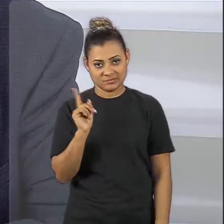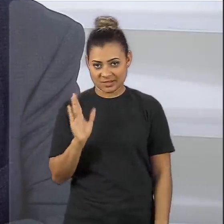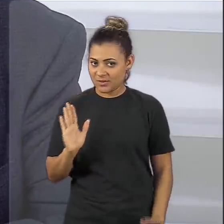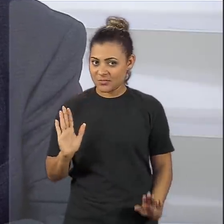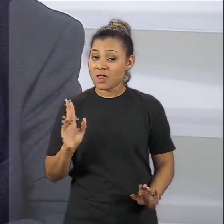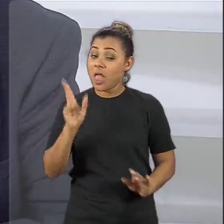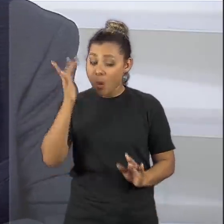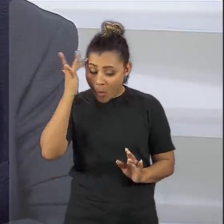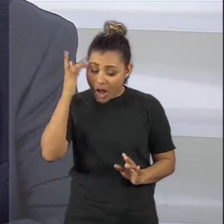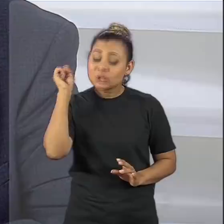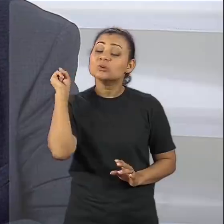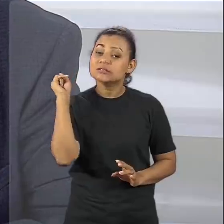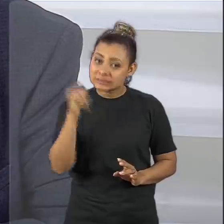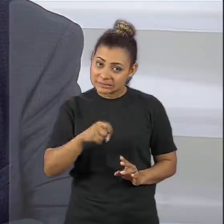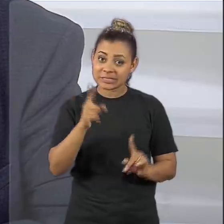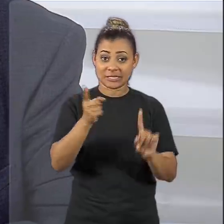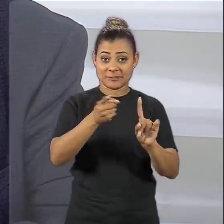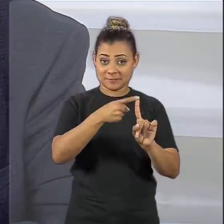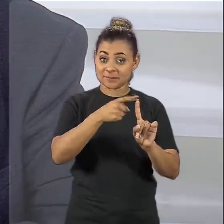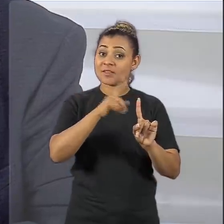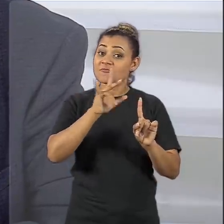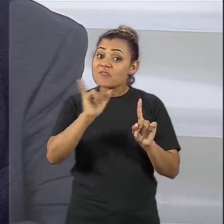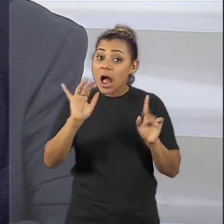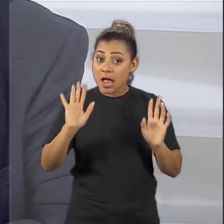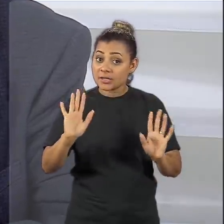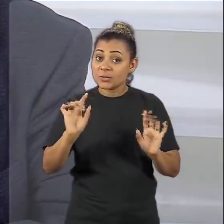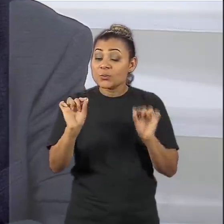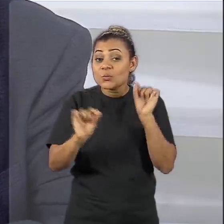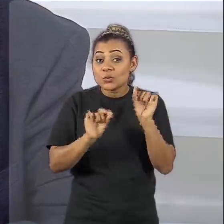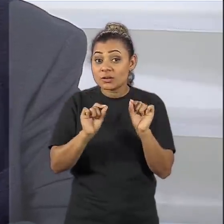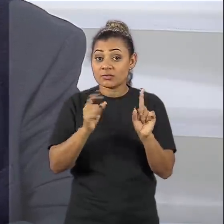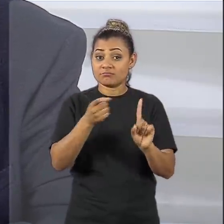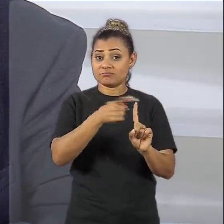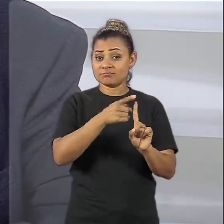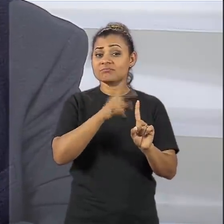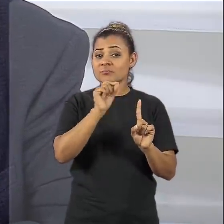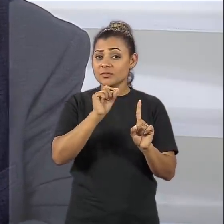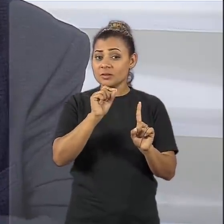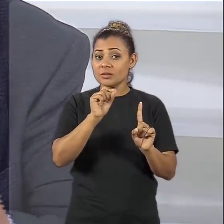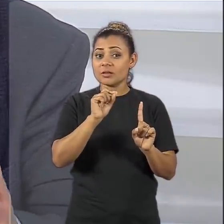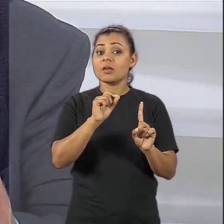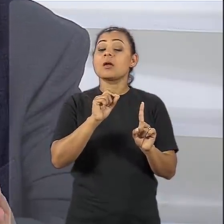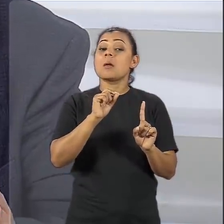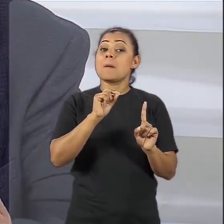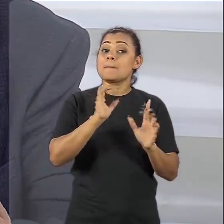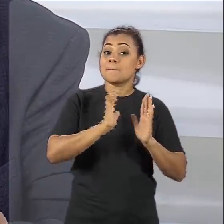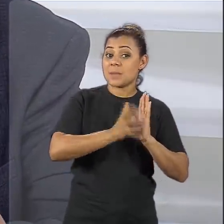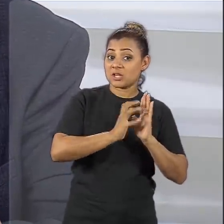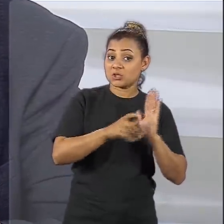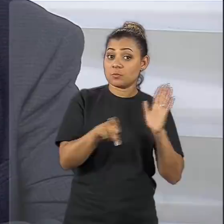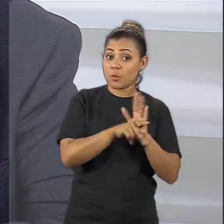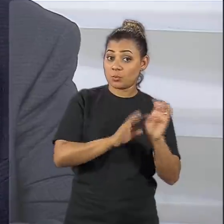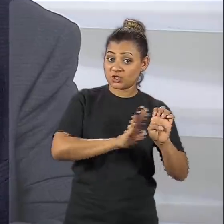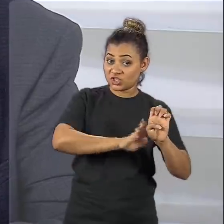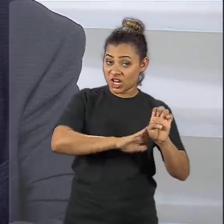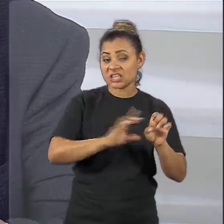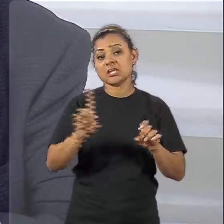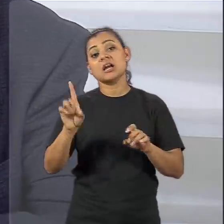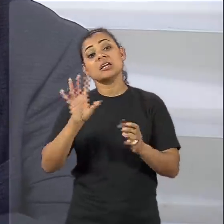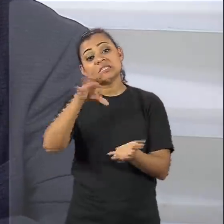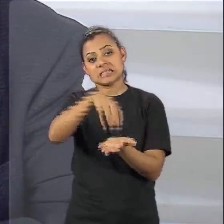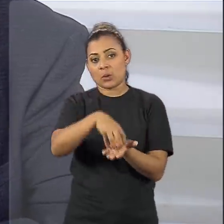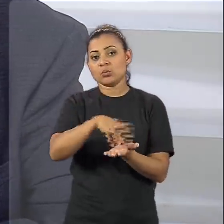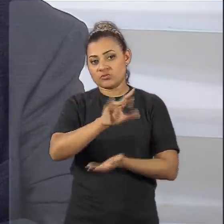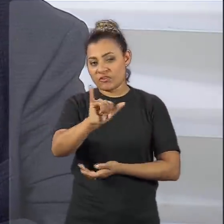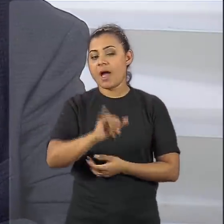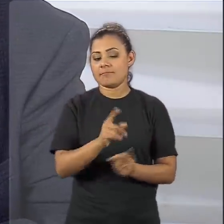assim, sem ser pitonisa de eleição, mas acho que ficará assim entre um candidato de esquerda e um candidato de centro.